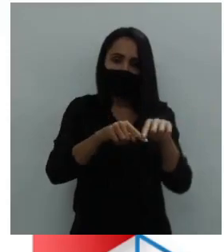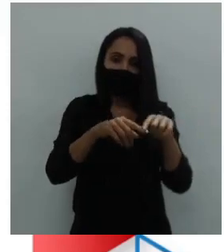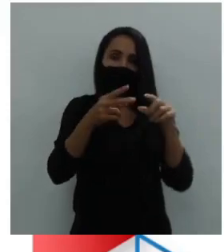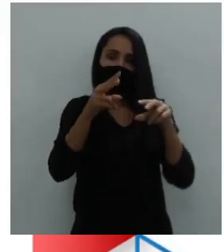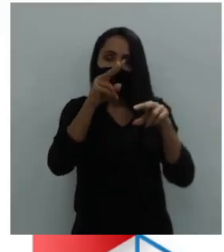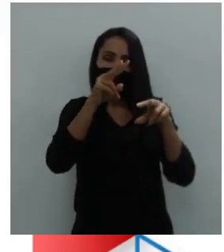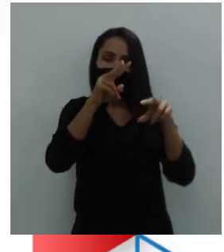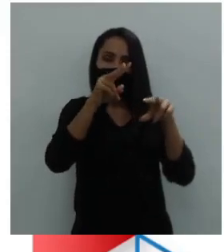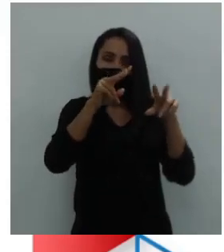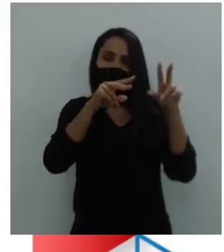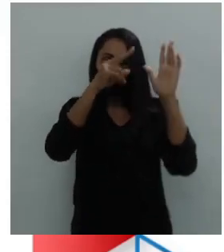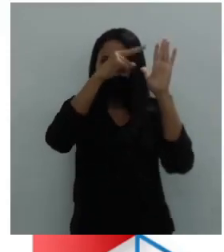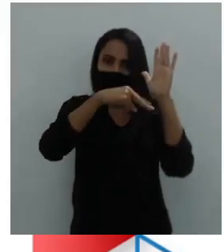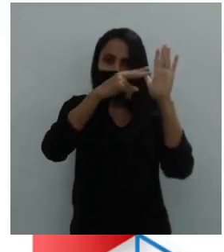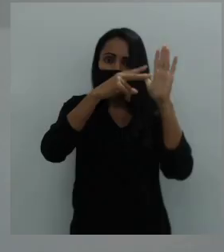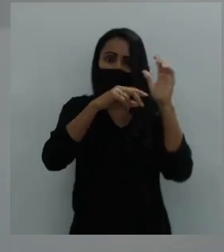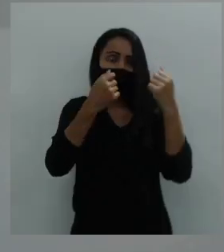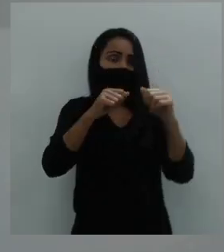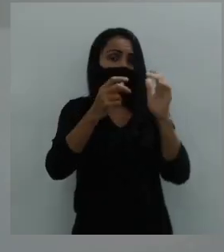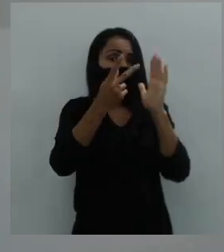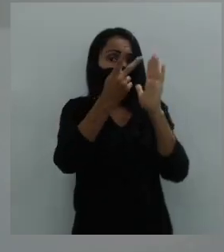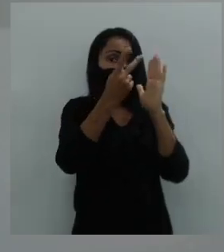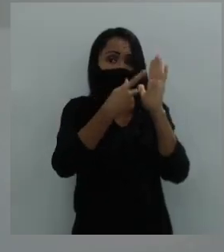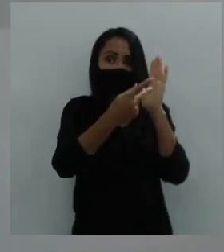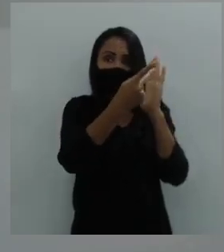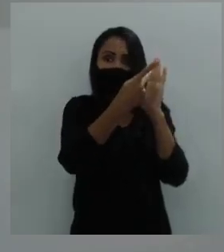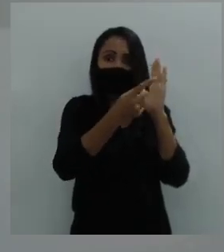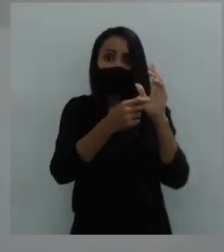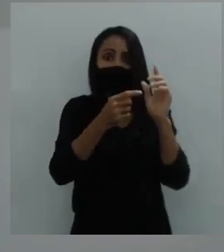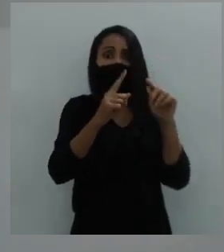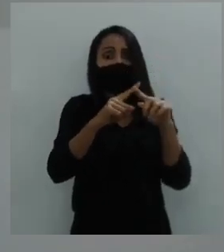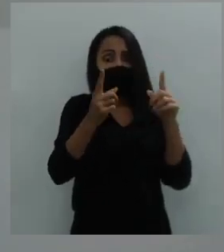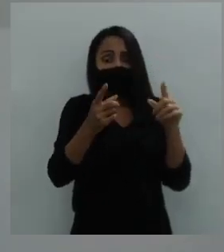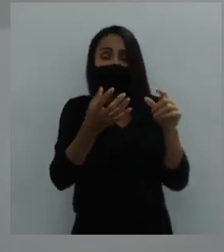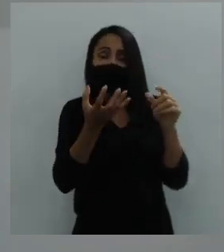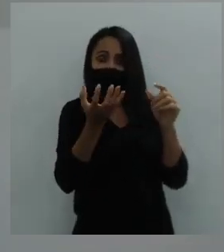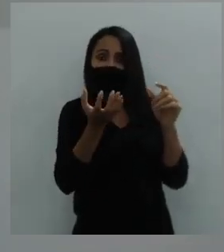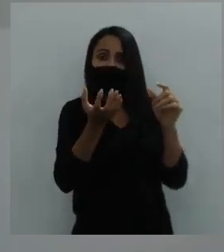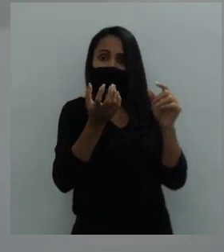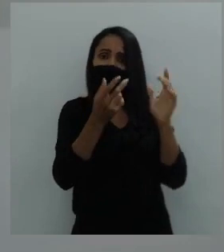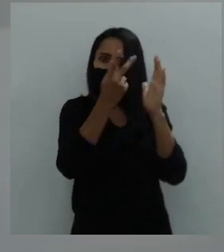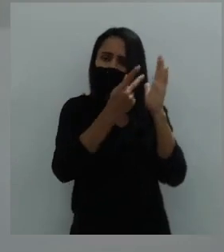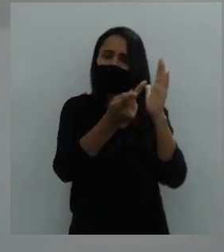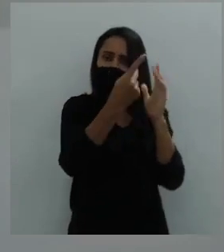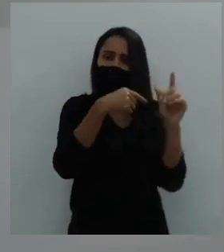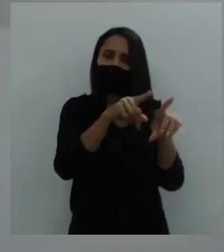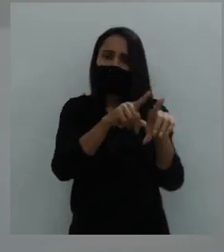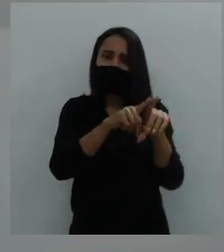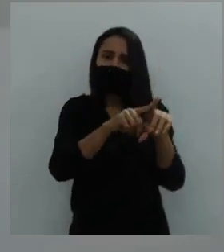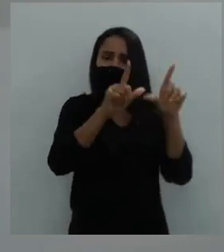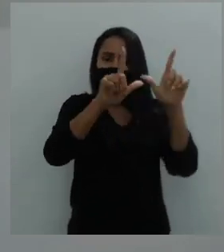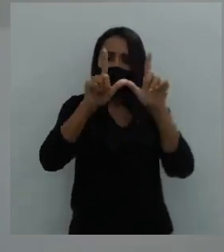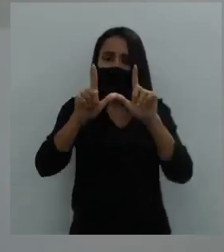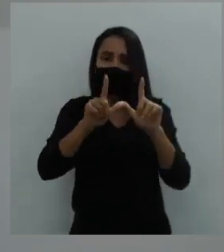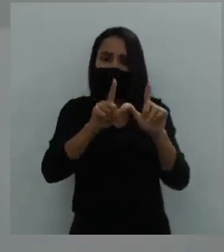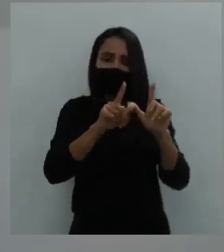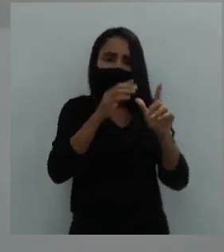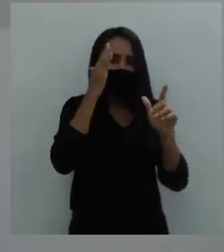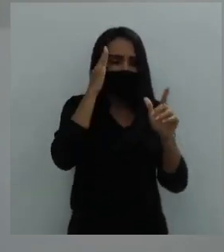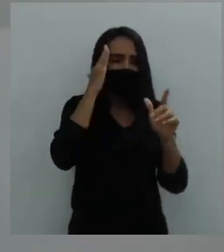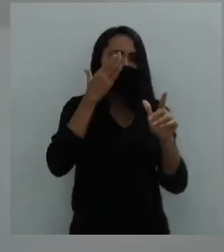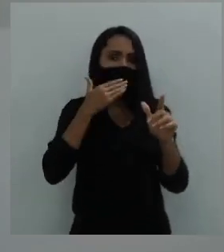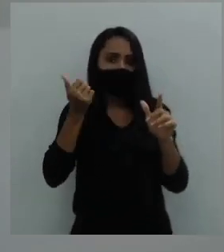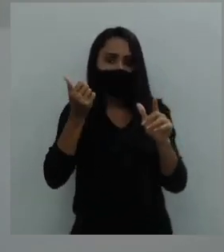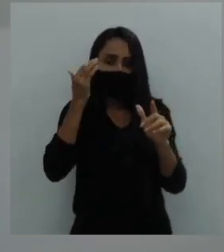leitura, sem precisar desenhar. Mas se você puder, desenhe também, porque você vai aprender se localizando, tá bom? Deu